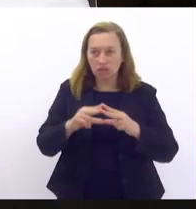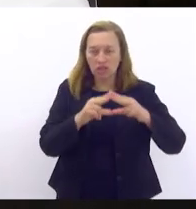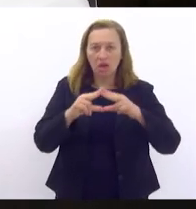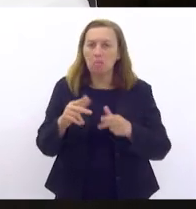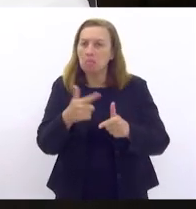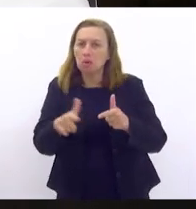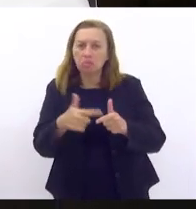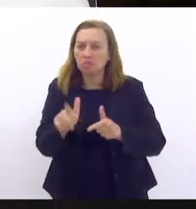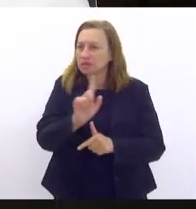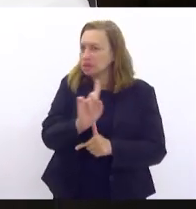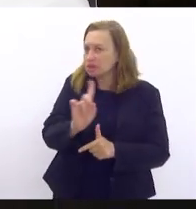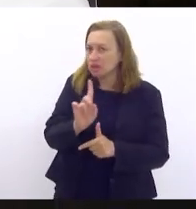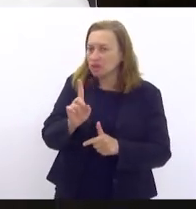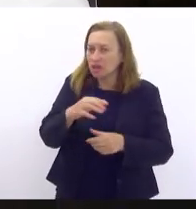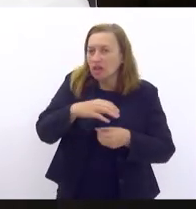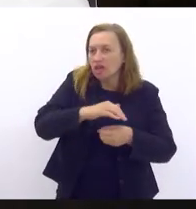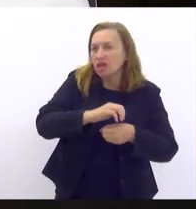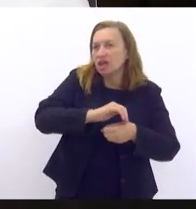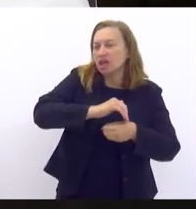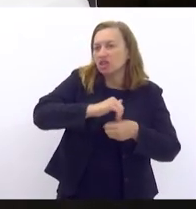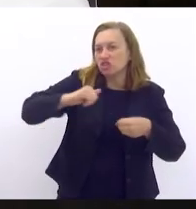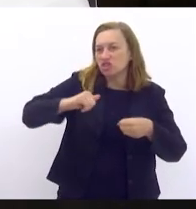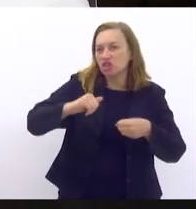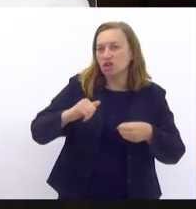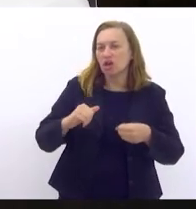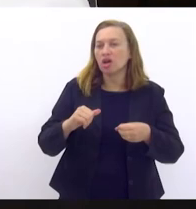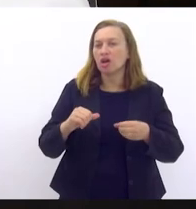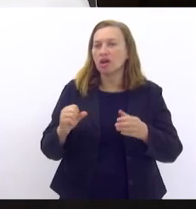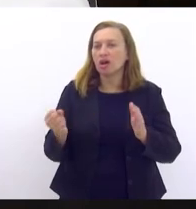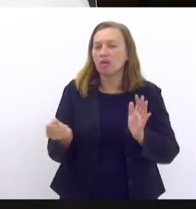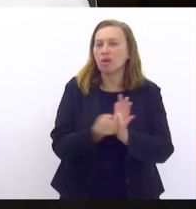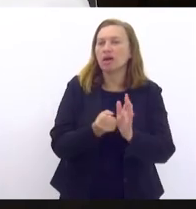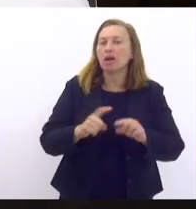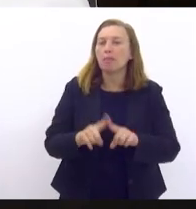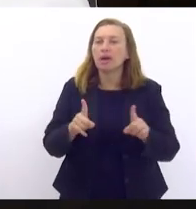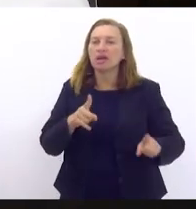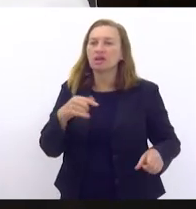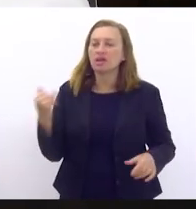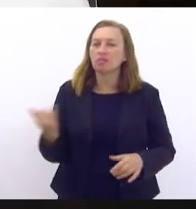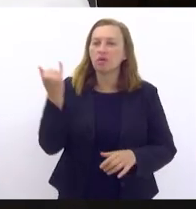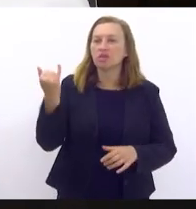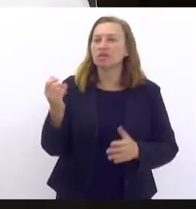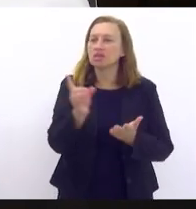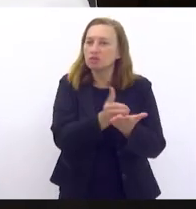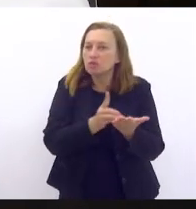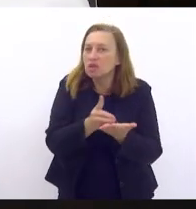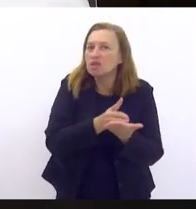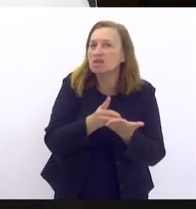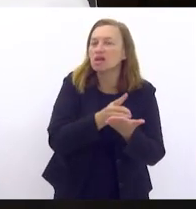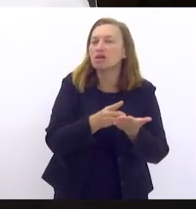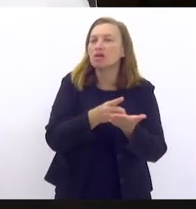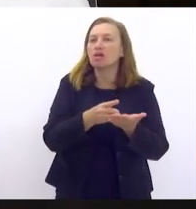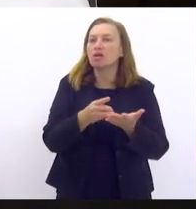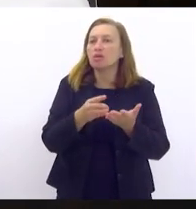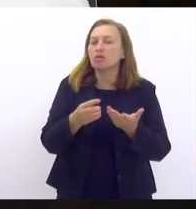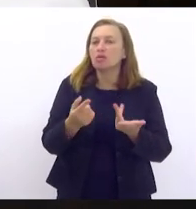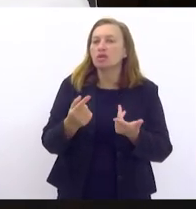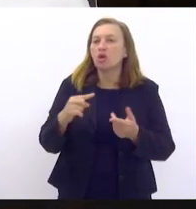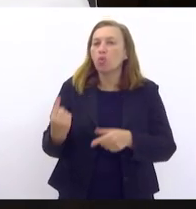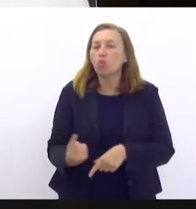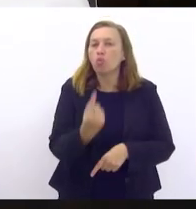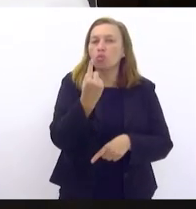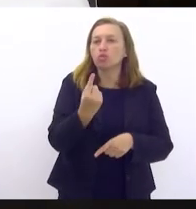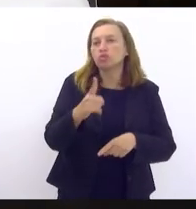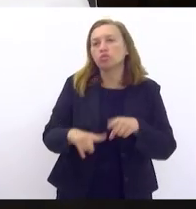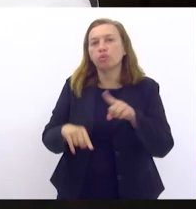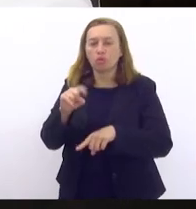na retira o rótulo para fazer a produção mas eu reforço a importância do Design que de a gente buscar simplificar de ter um único material